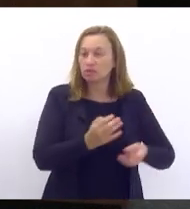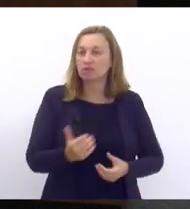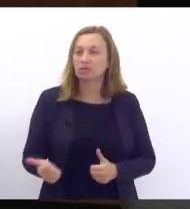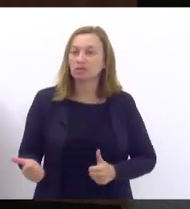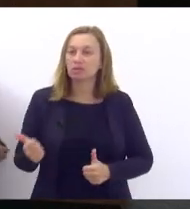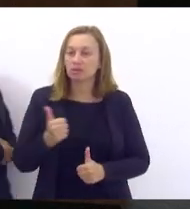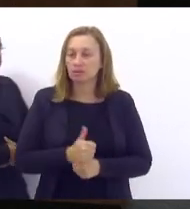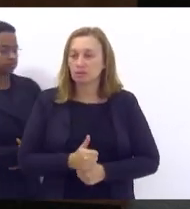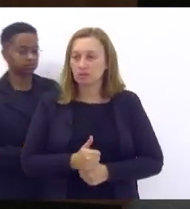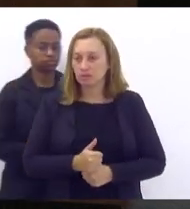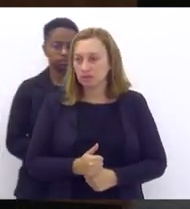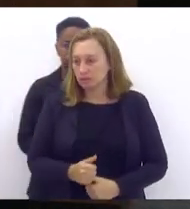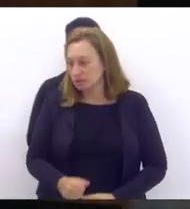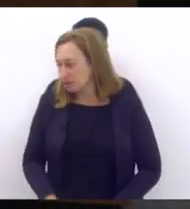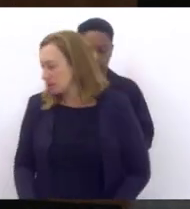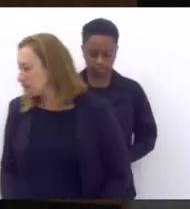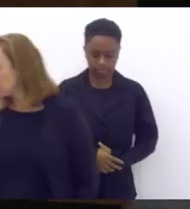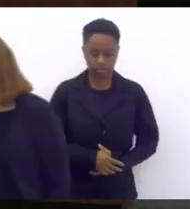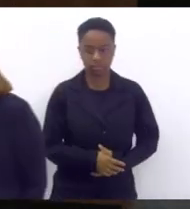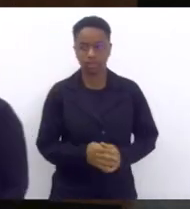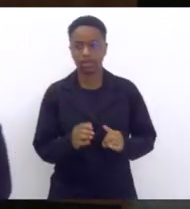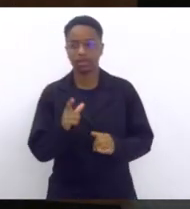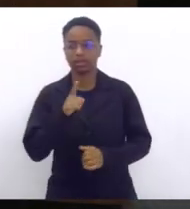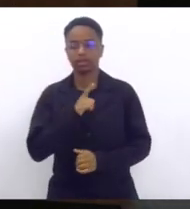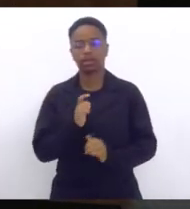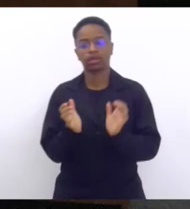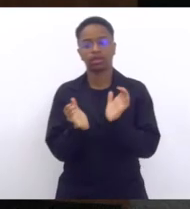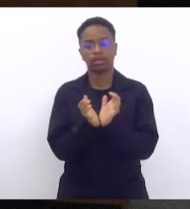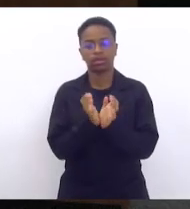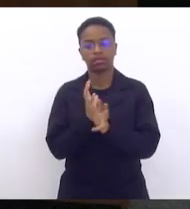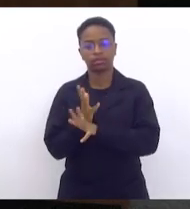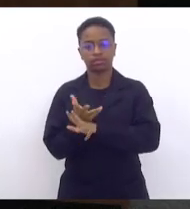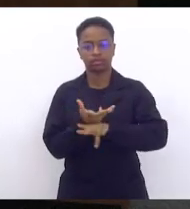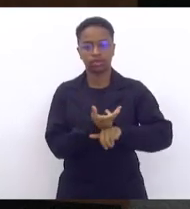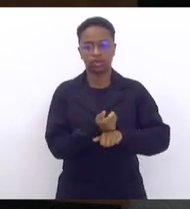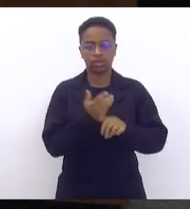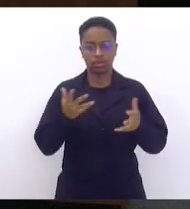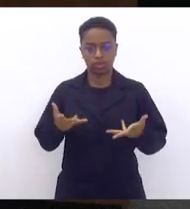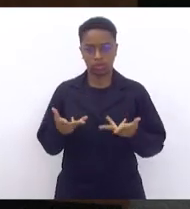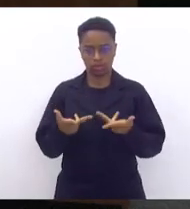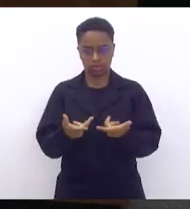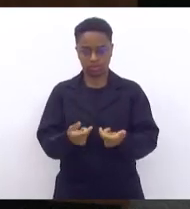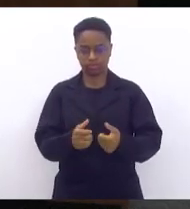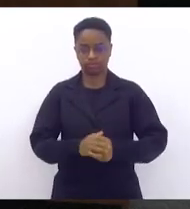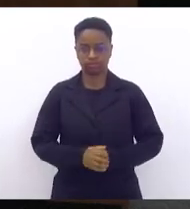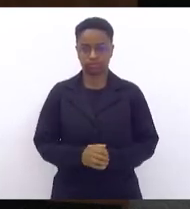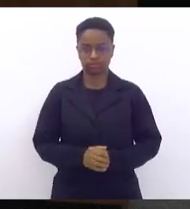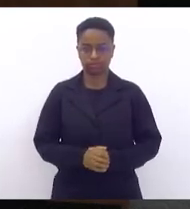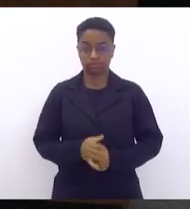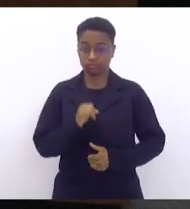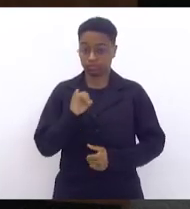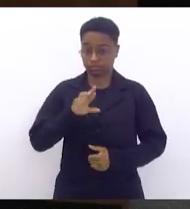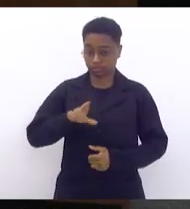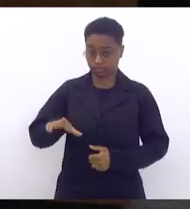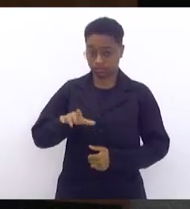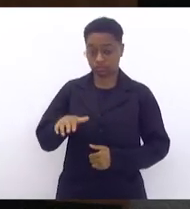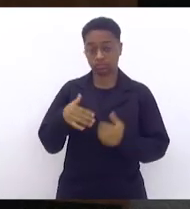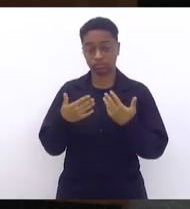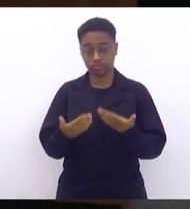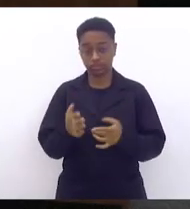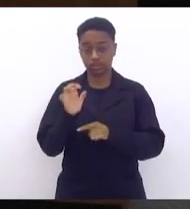com equipes multidisciplinares da melhor qualidade. As que não são, cabe o